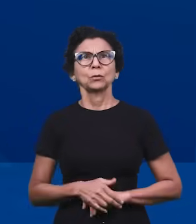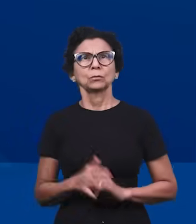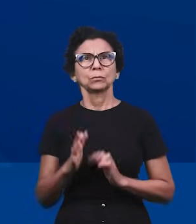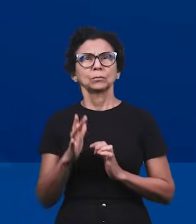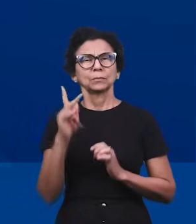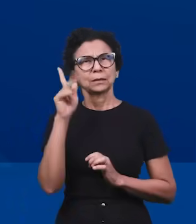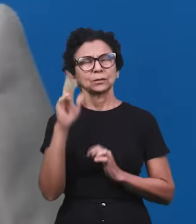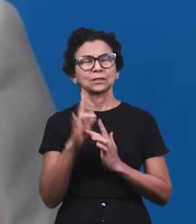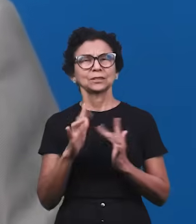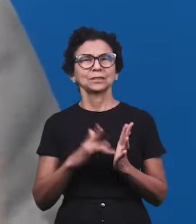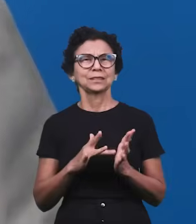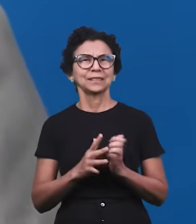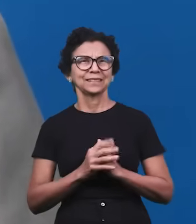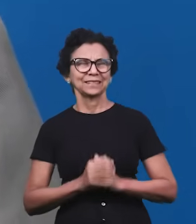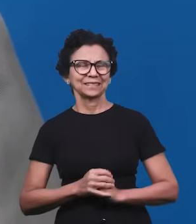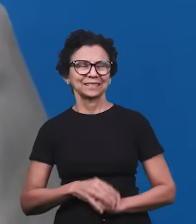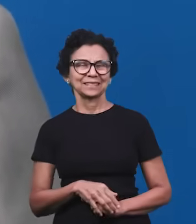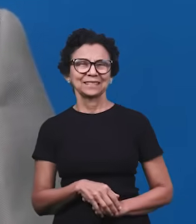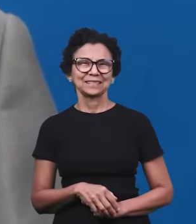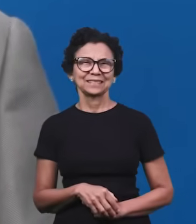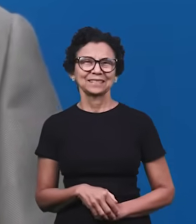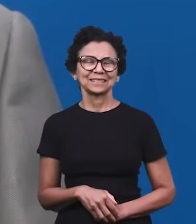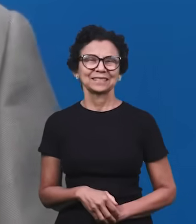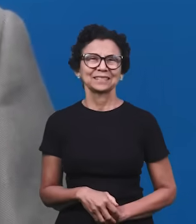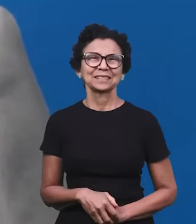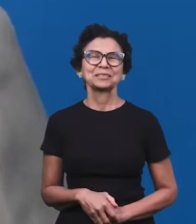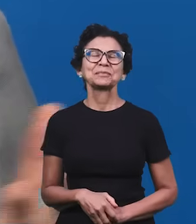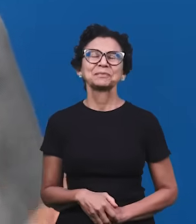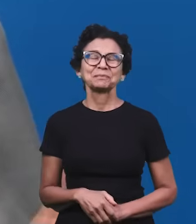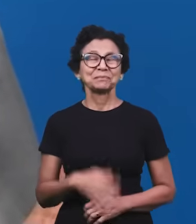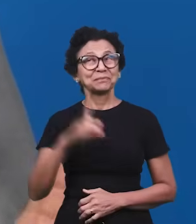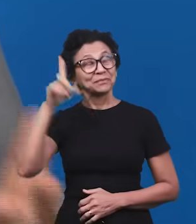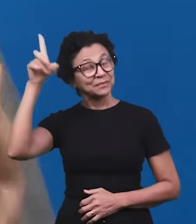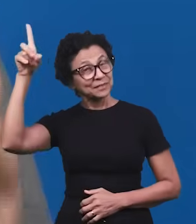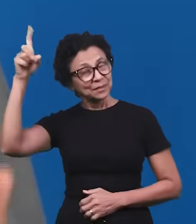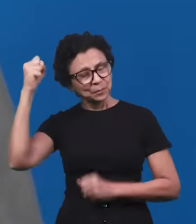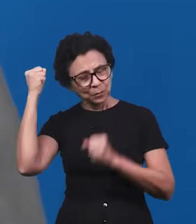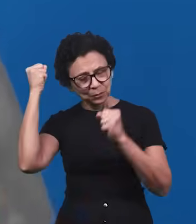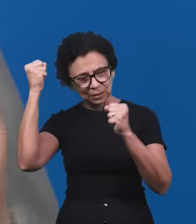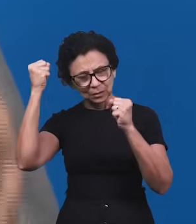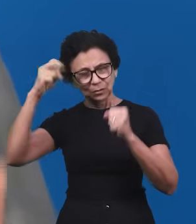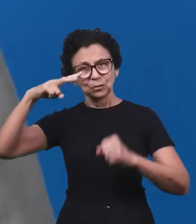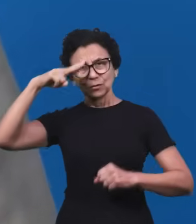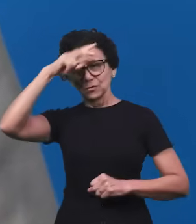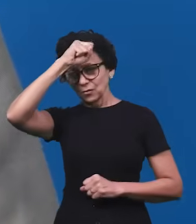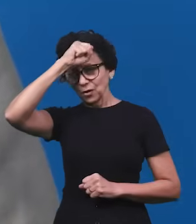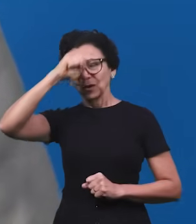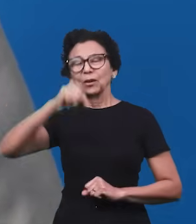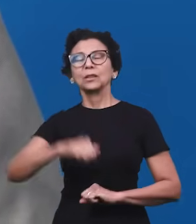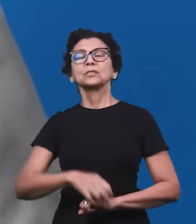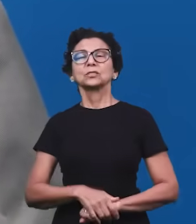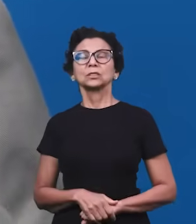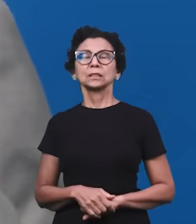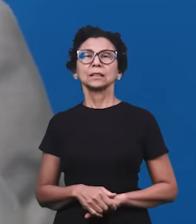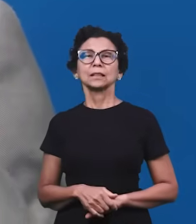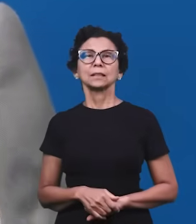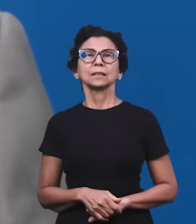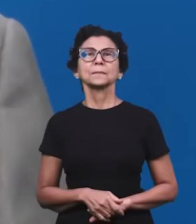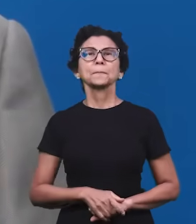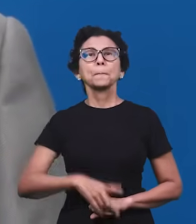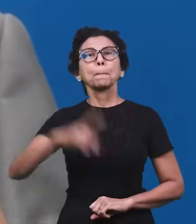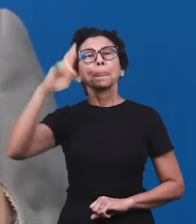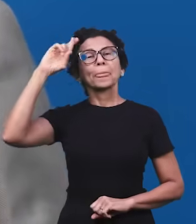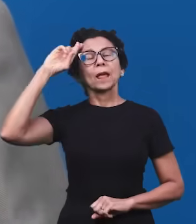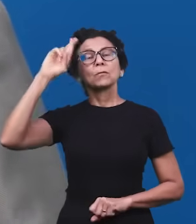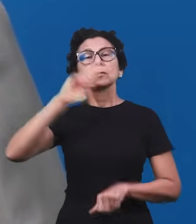Jesus. Amém. Amém, Júlia, louvado seja o nome do Senhor. Esse é o nosso Deus, Deus forte, Deus poderoso, né? É o